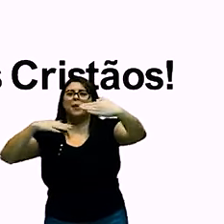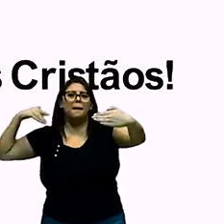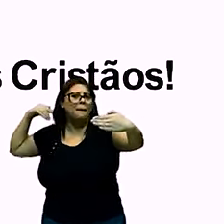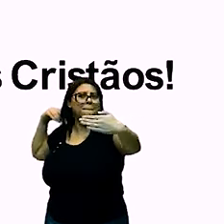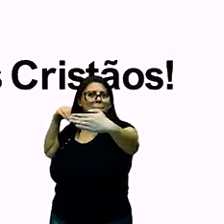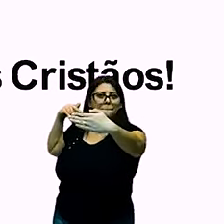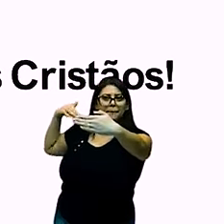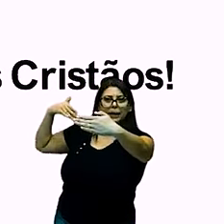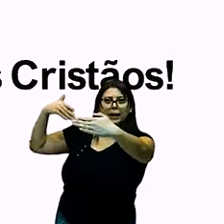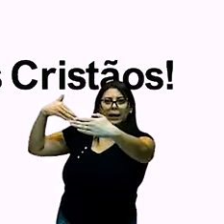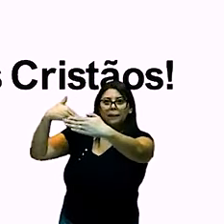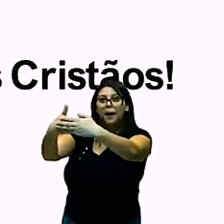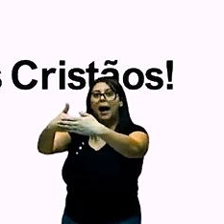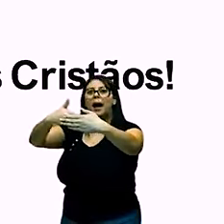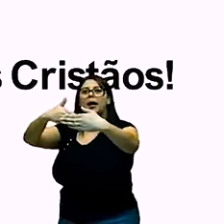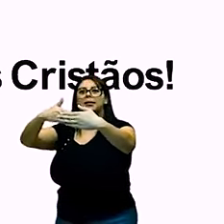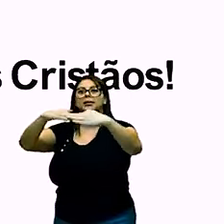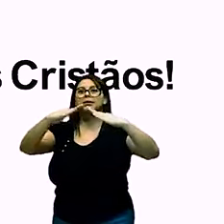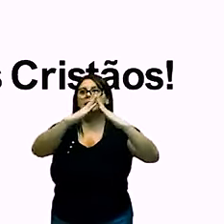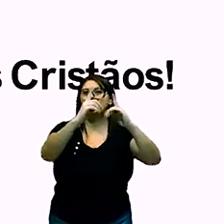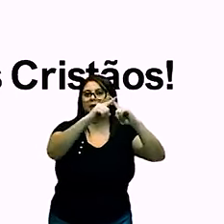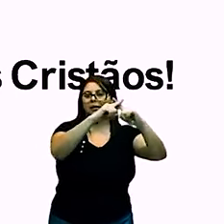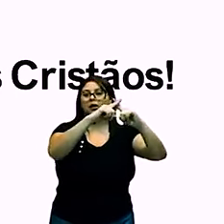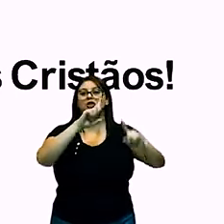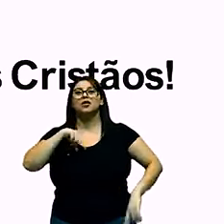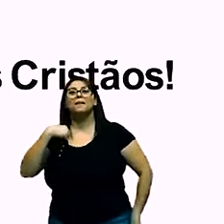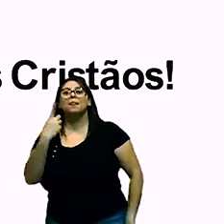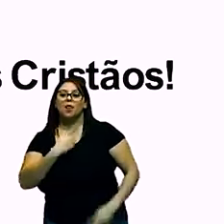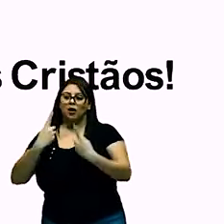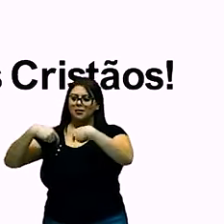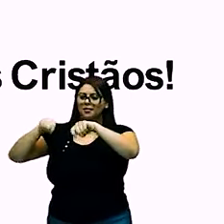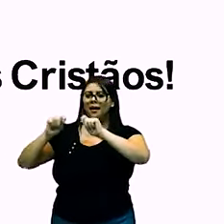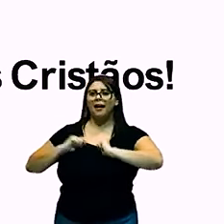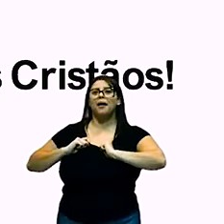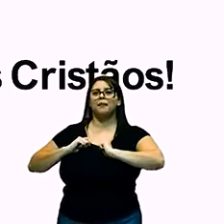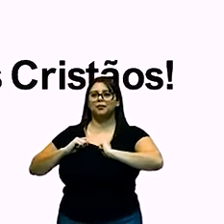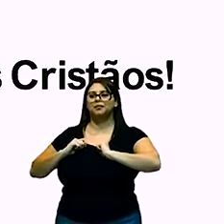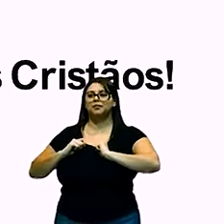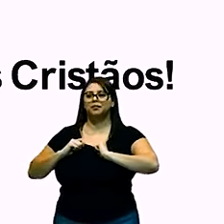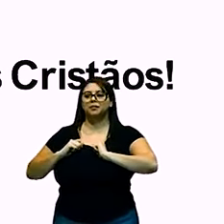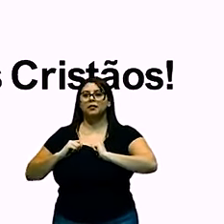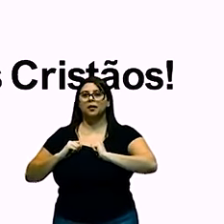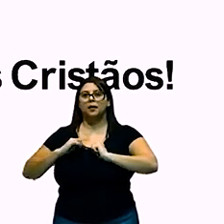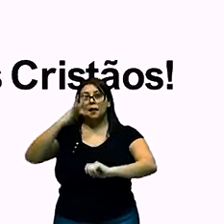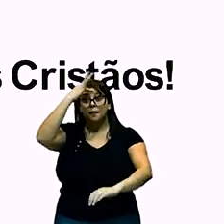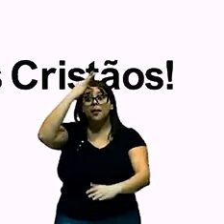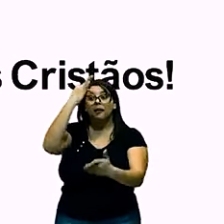somos herdeiros da reforma. É somente pela fé, é somente pela graça, é